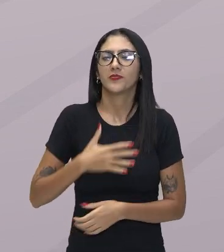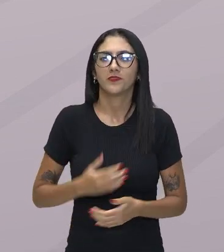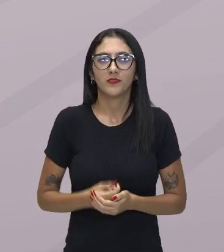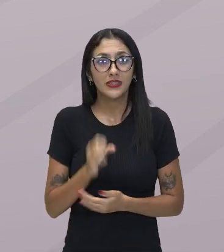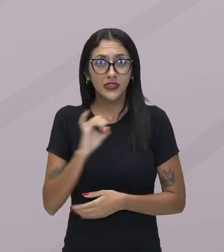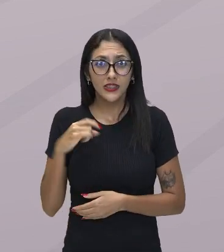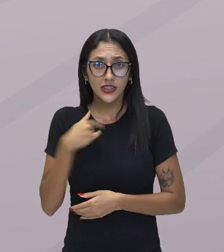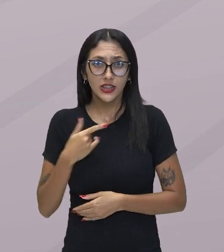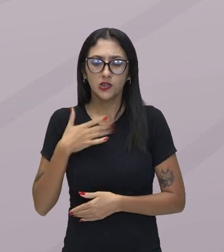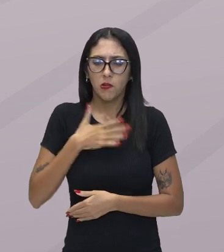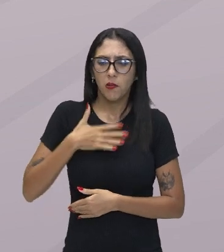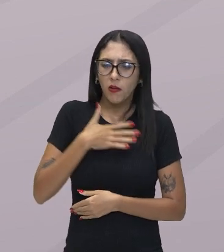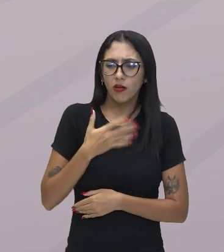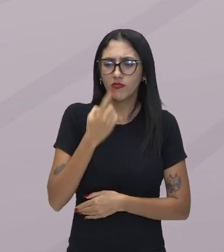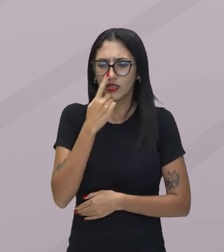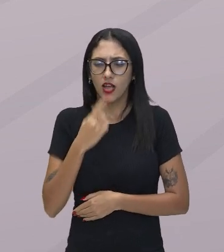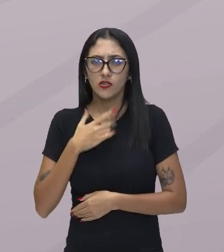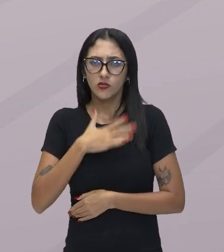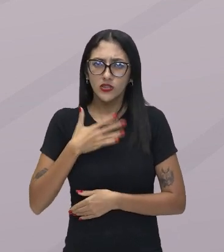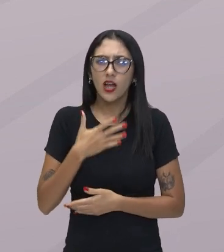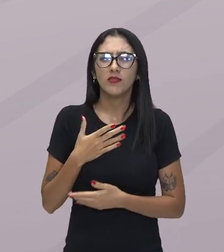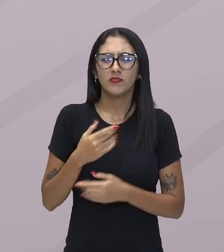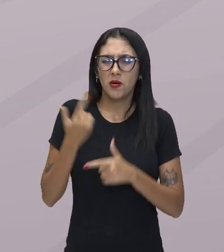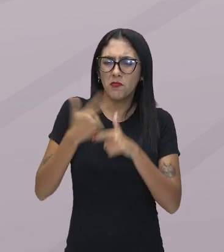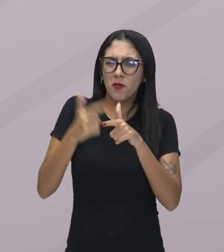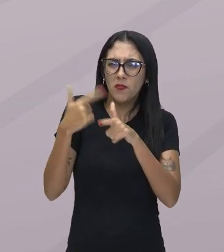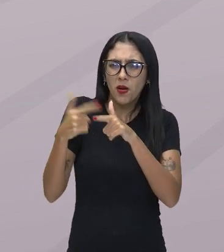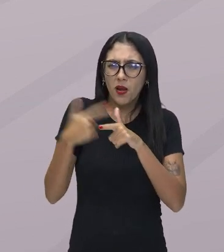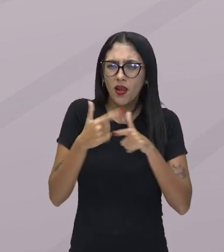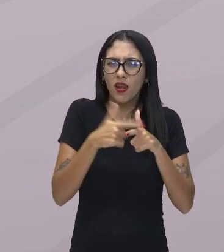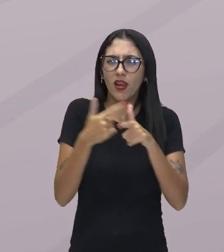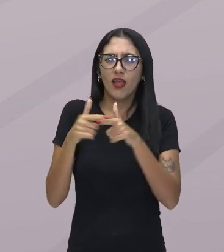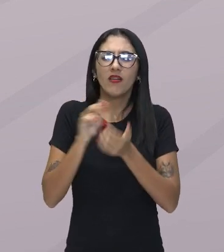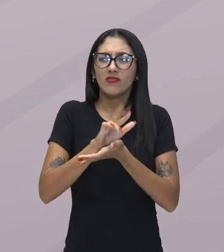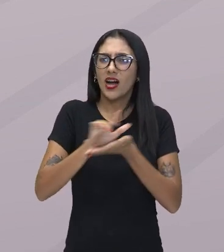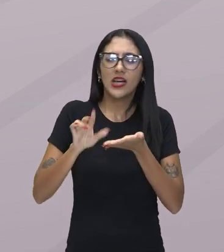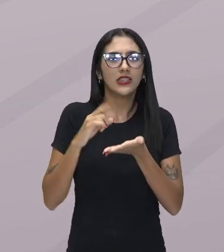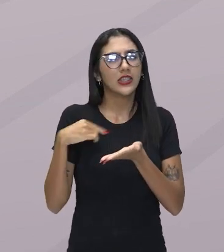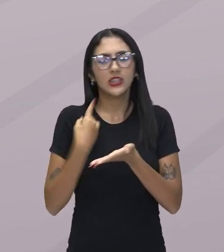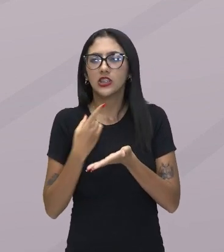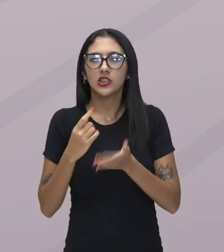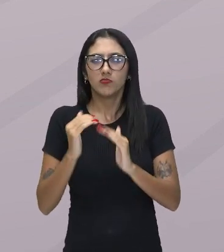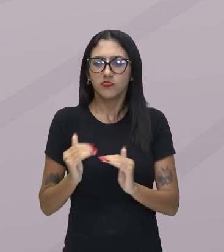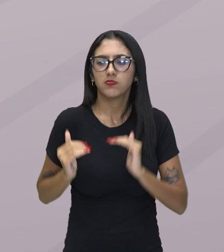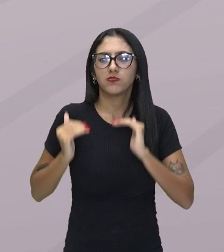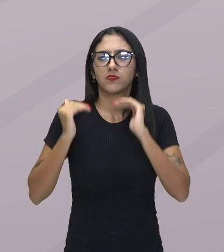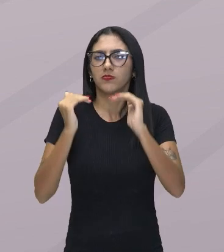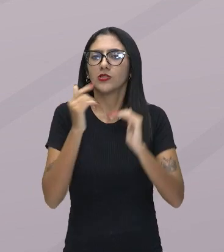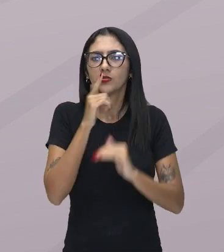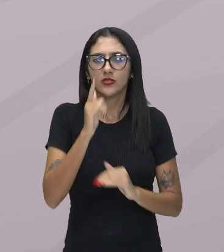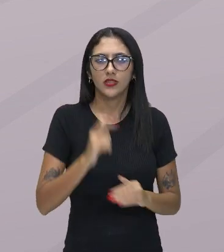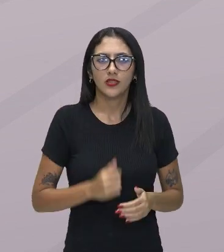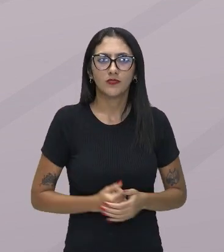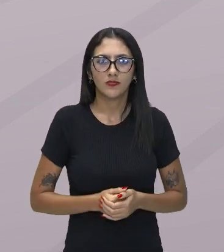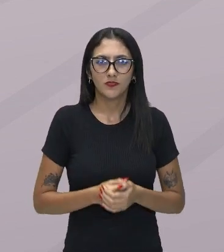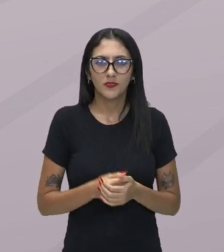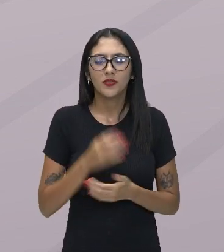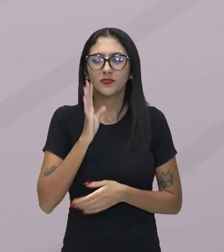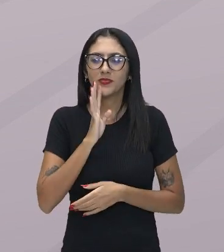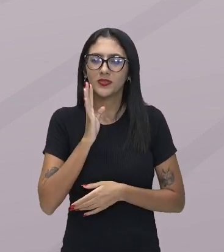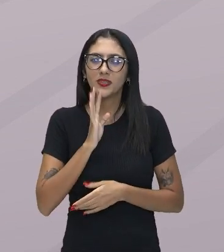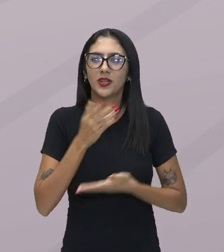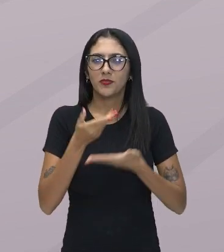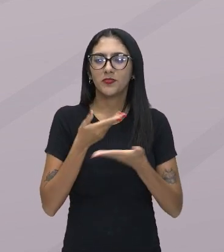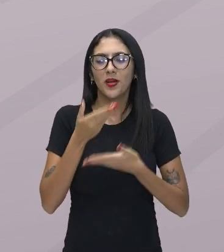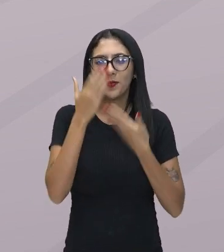nós somos capazes de superar qualquer obstáculo que surja no nosso caminho aí como empreendedor. Com certeza. Poxa, cara, que bom trocar essa ideia, hein? Valeu, meu